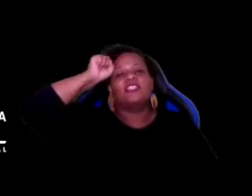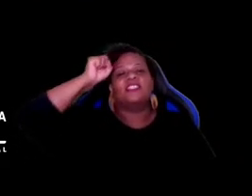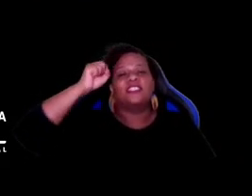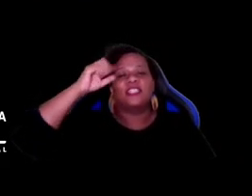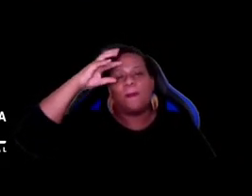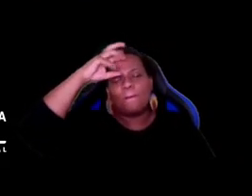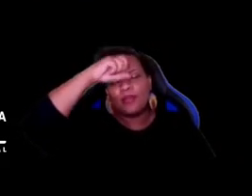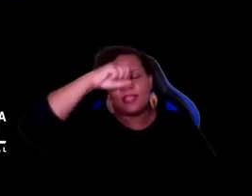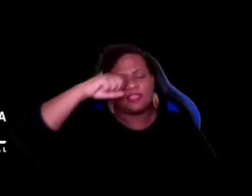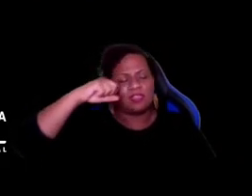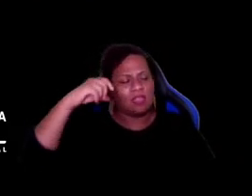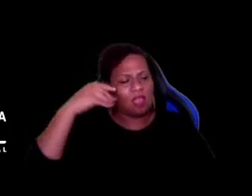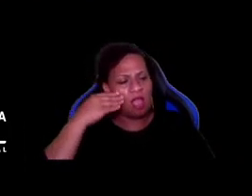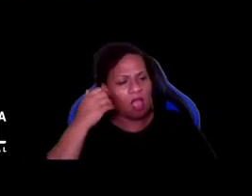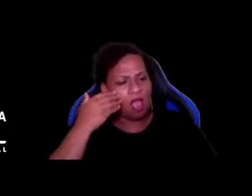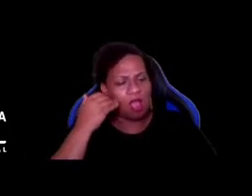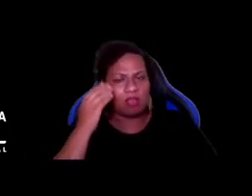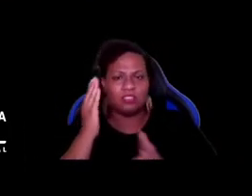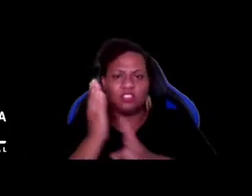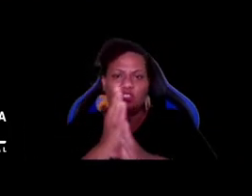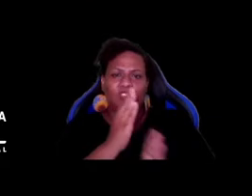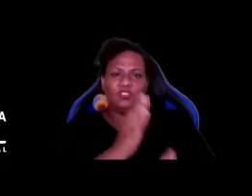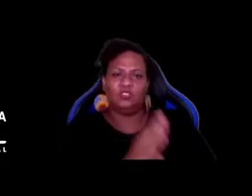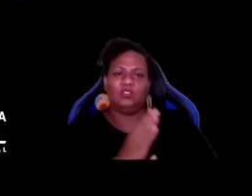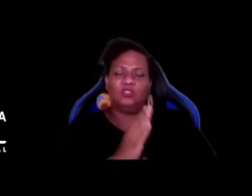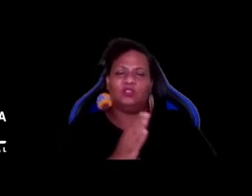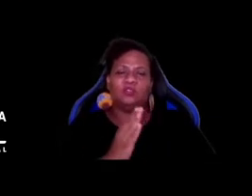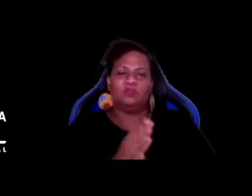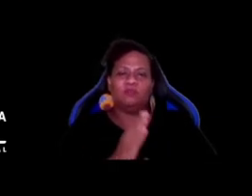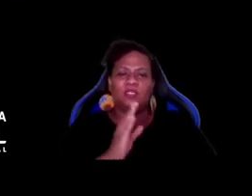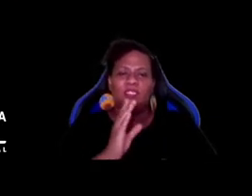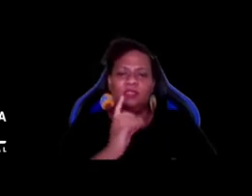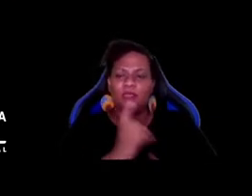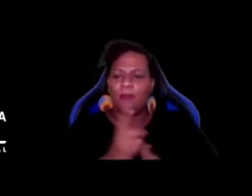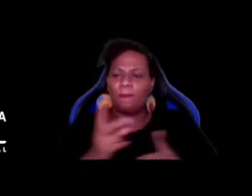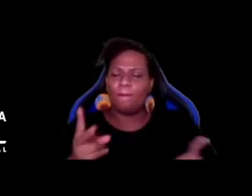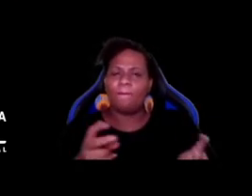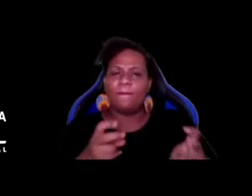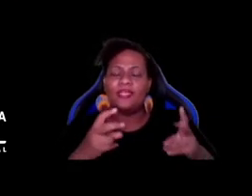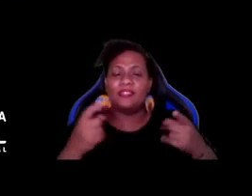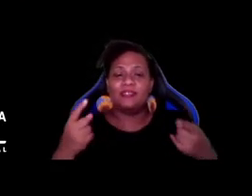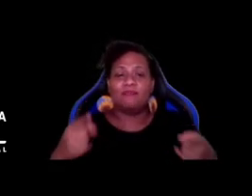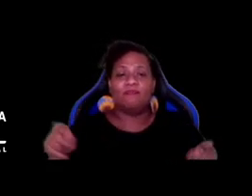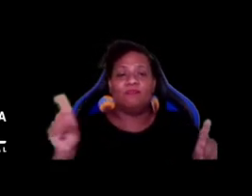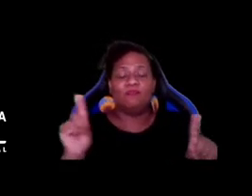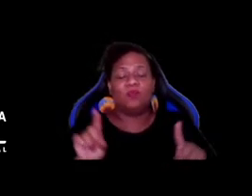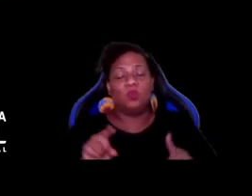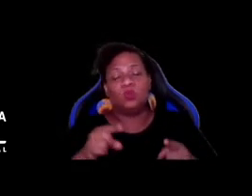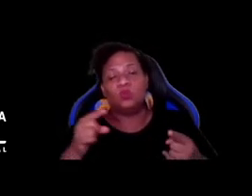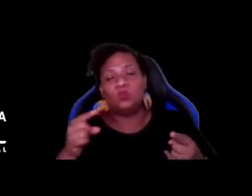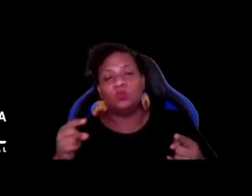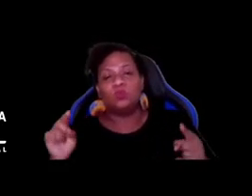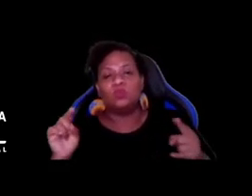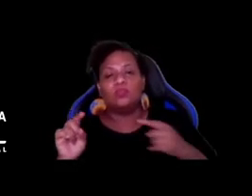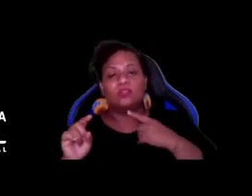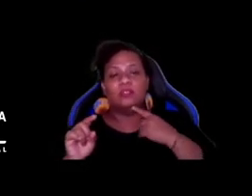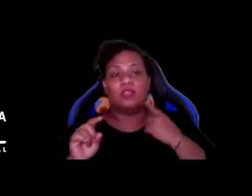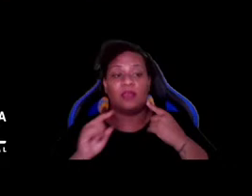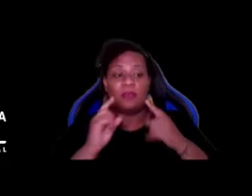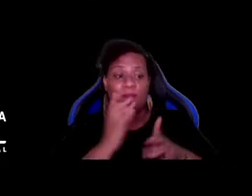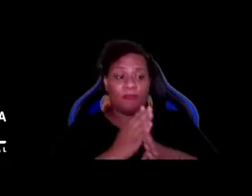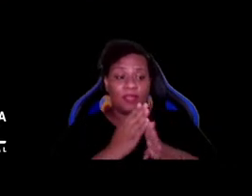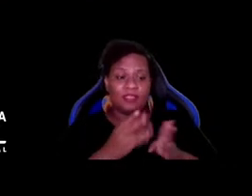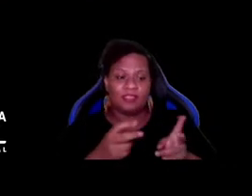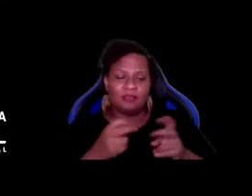em descobrir, né, os musicistas, né, e descobrir a música instrumental e